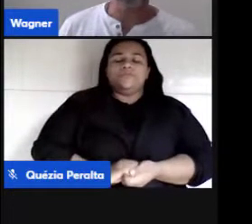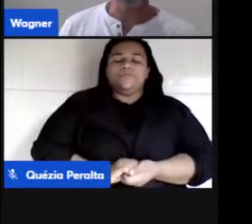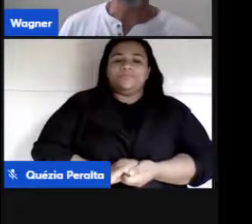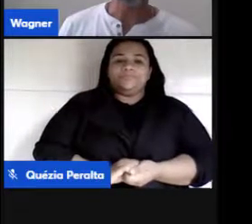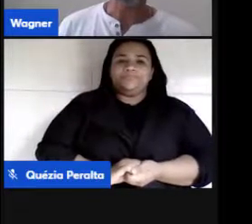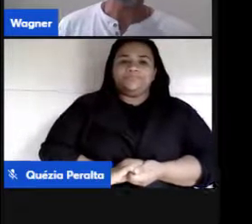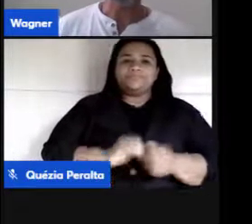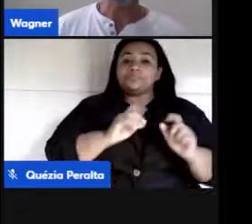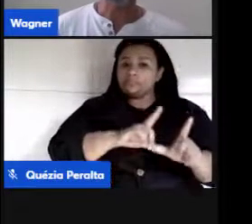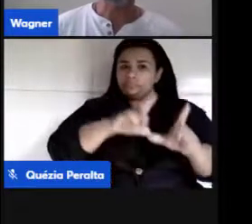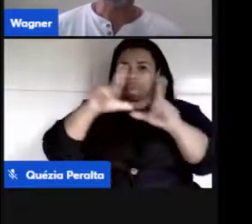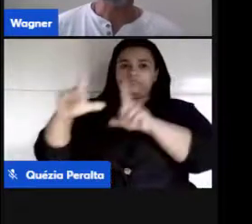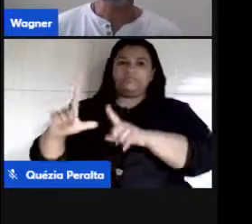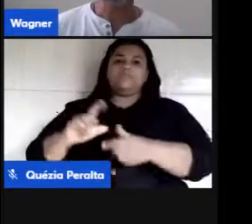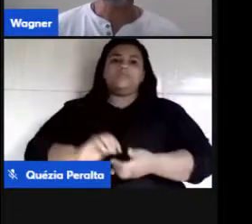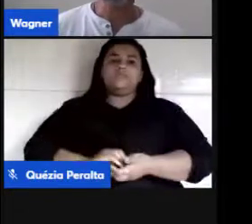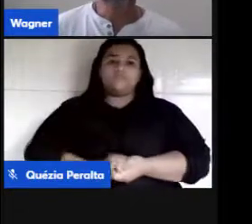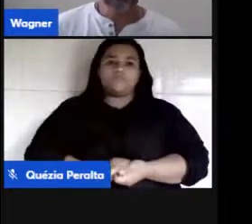favor.